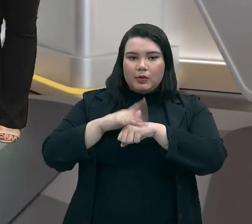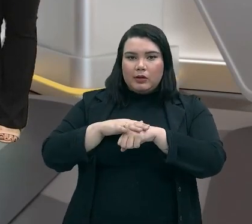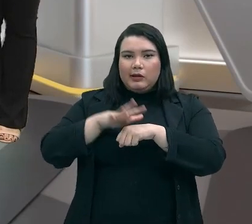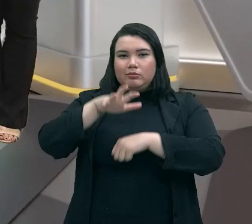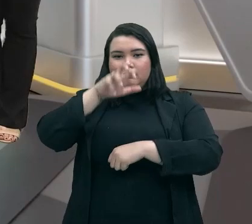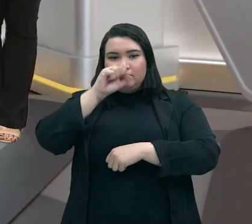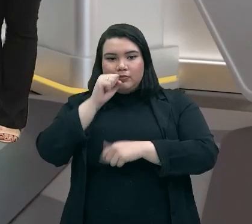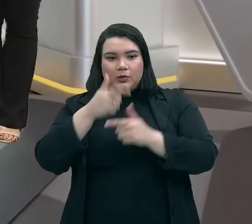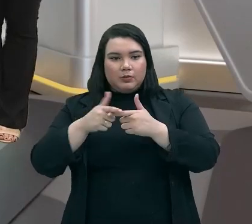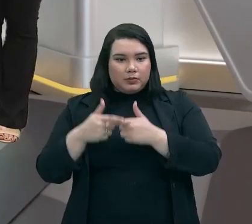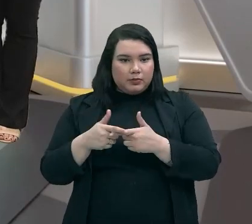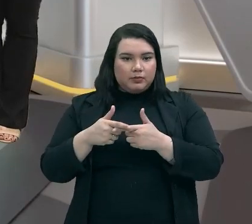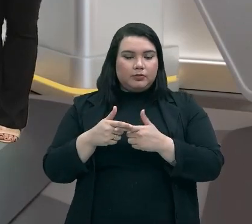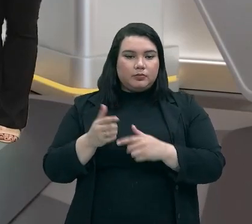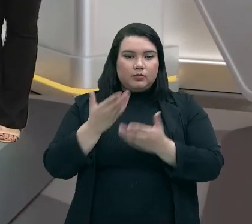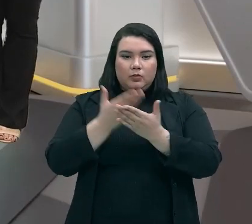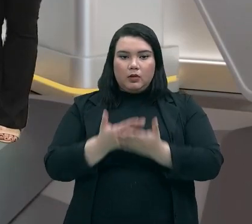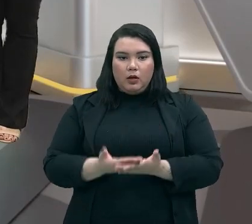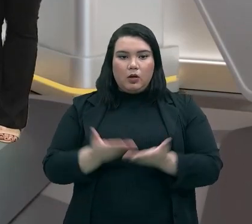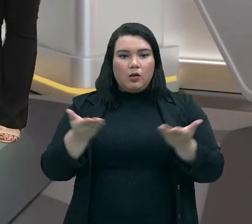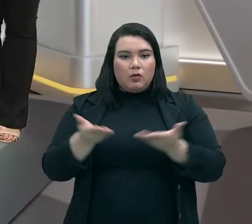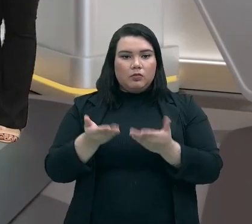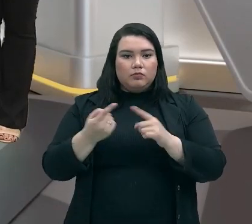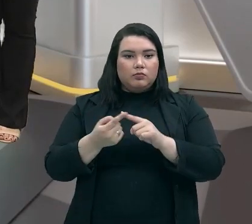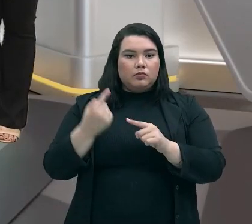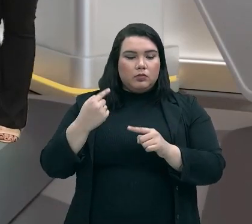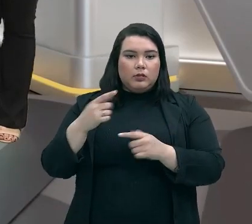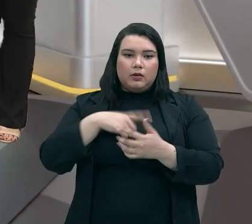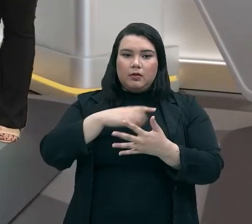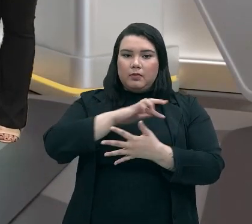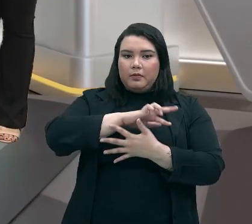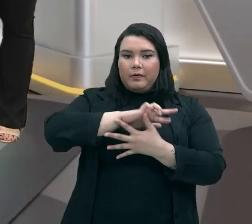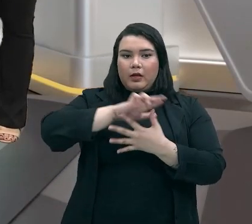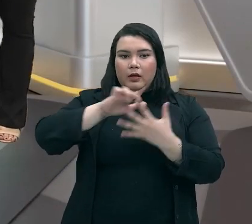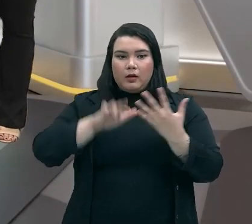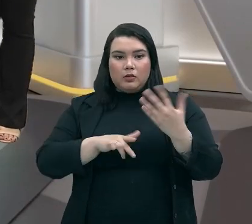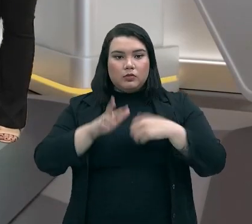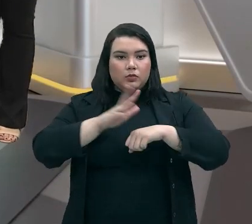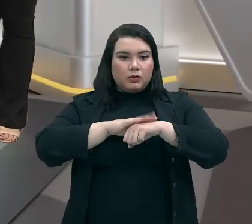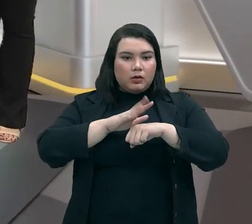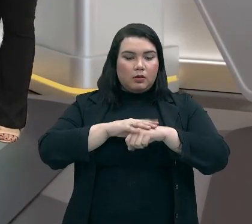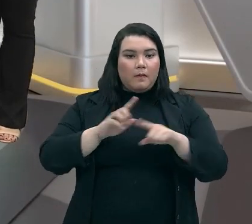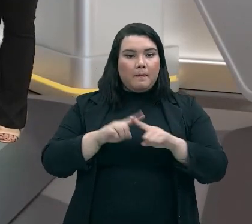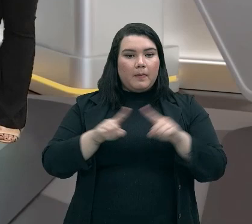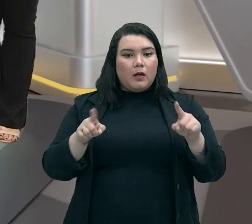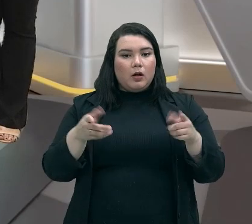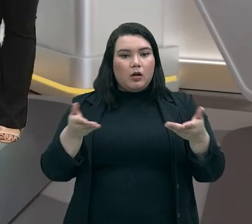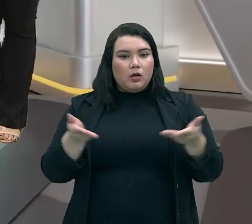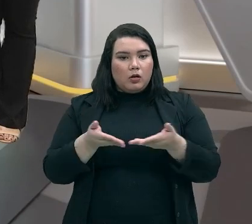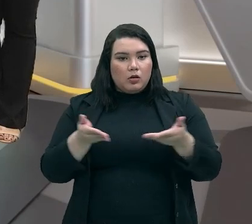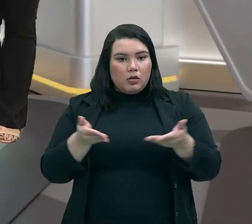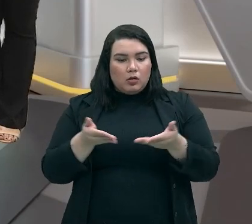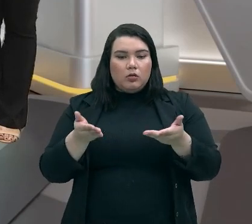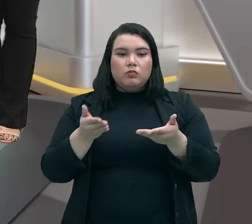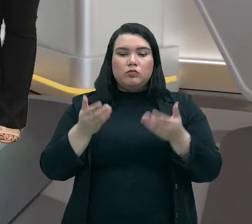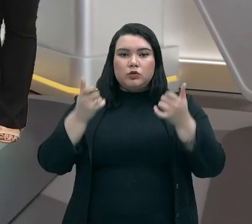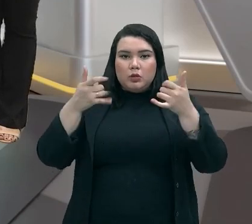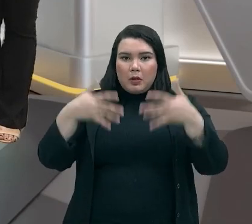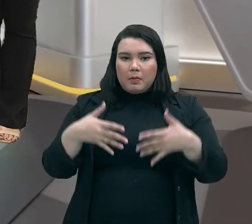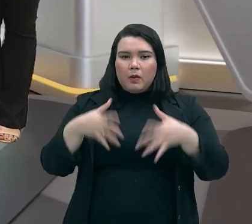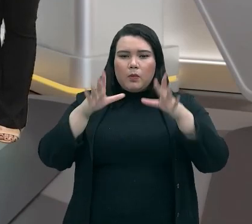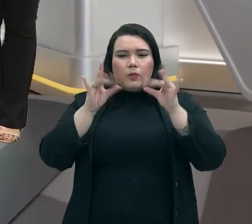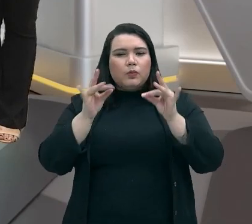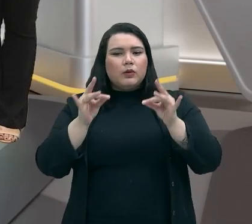respiratórias. Aqui na aula de hoje, a gente já viu inicialmente que existem várias, né, doenças, mas a gente vai acabar reforçando um pouco